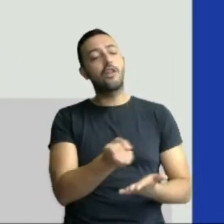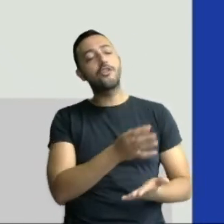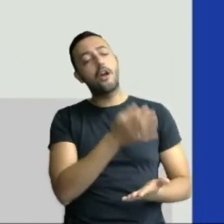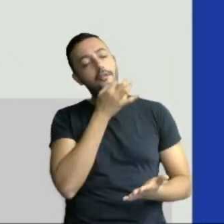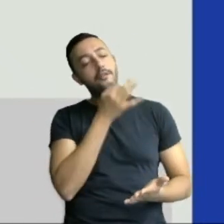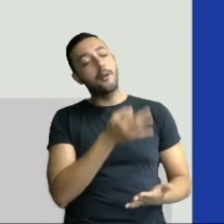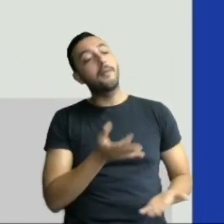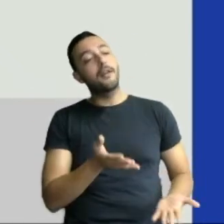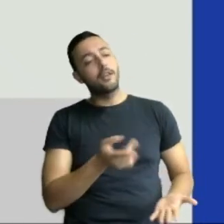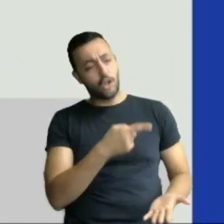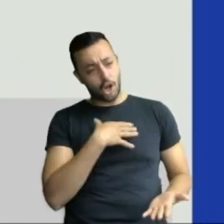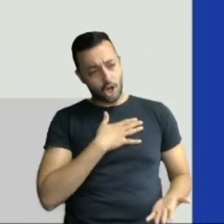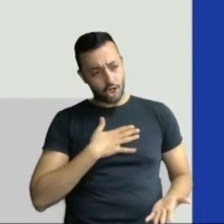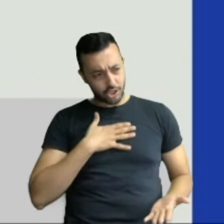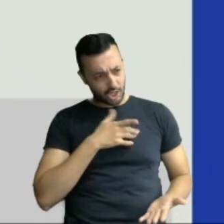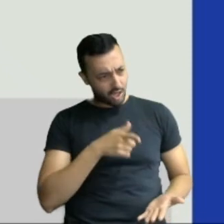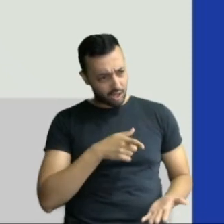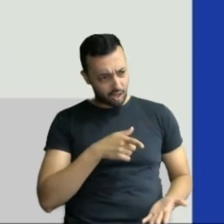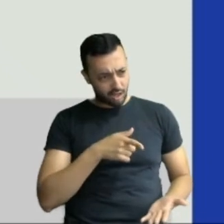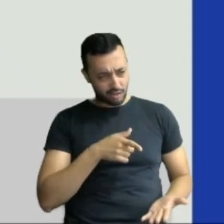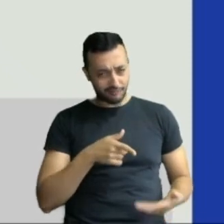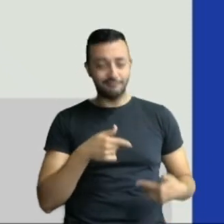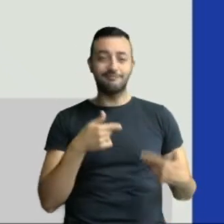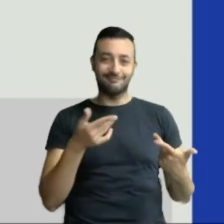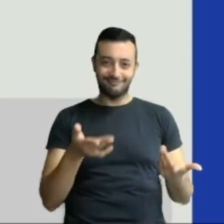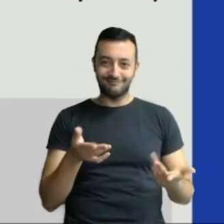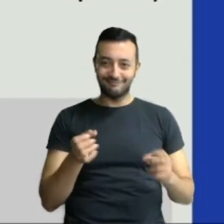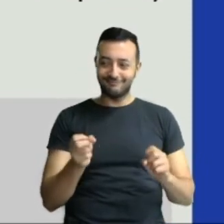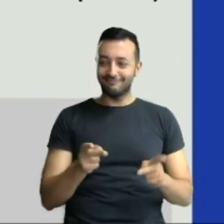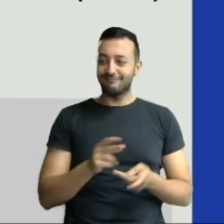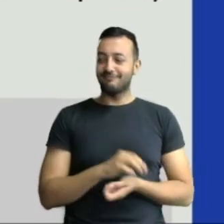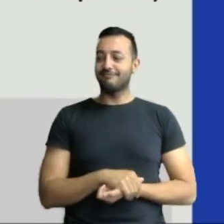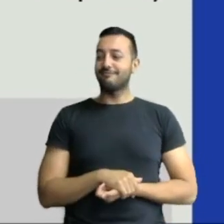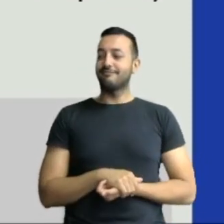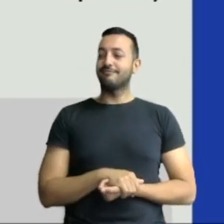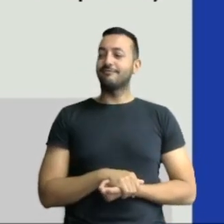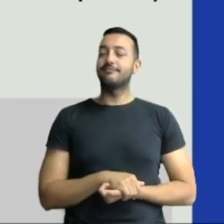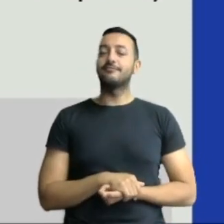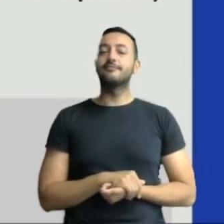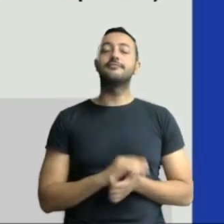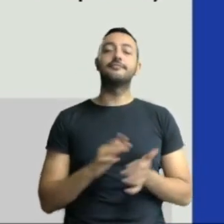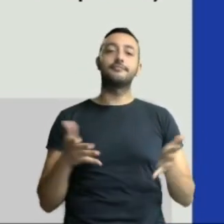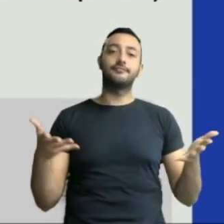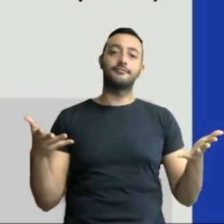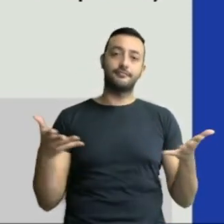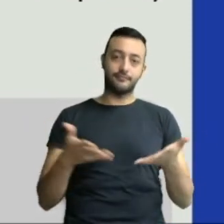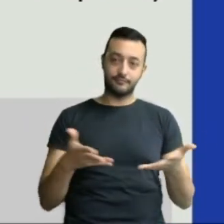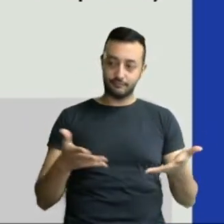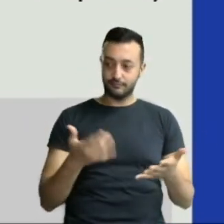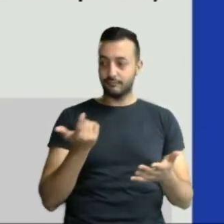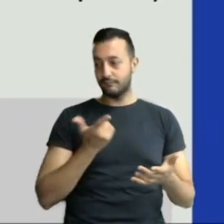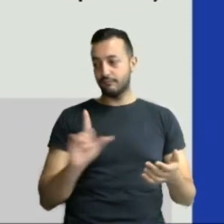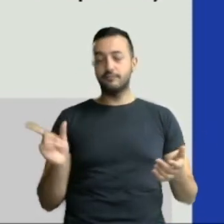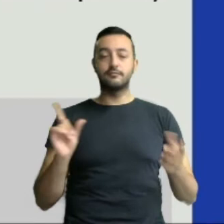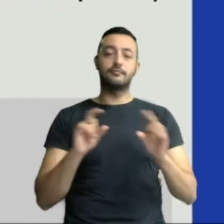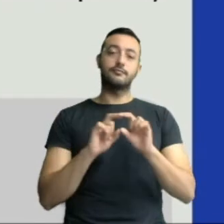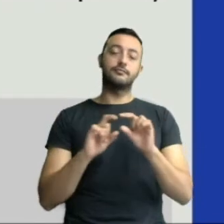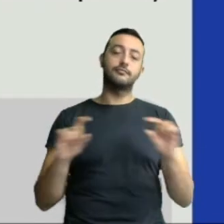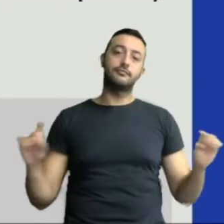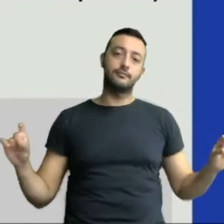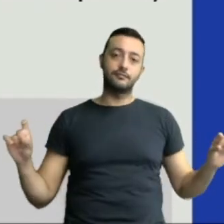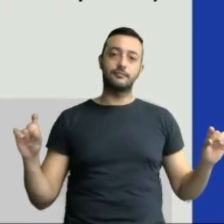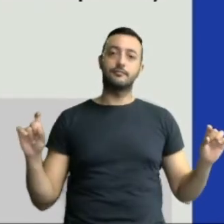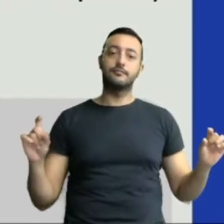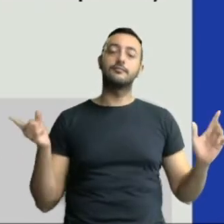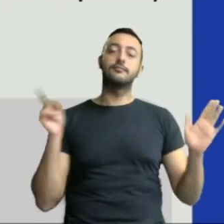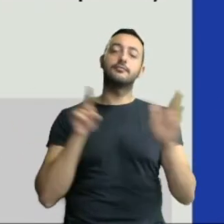Don't you like? Você não gosta? Ok? Temos agora aí uma outra expressão